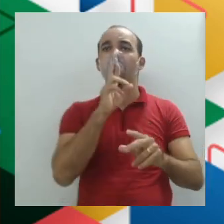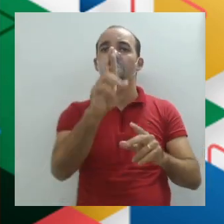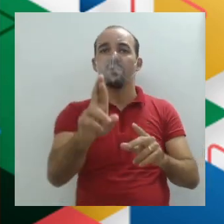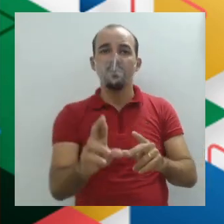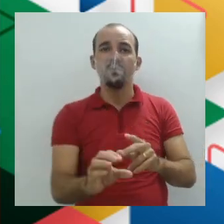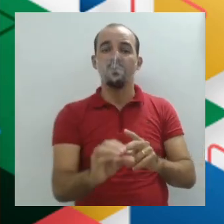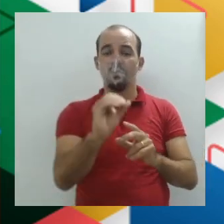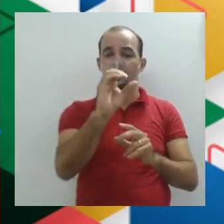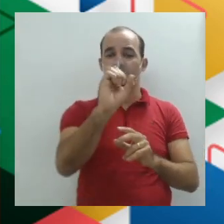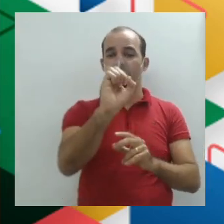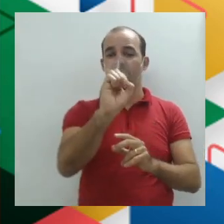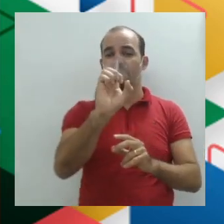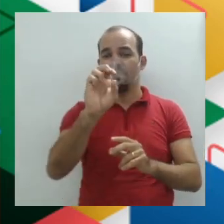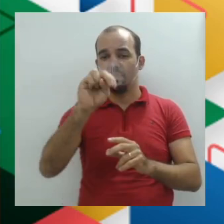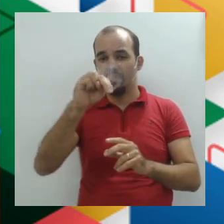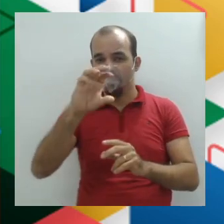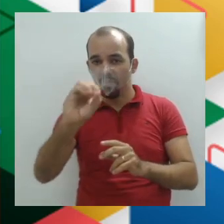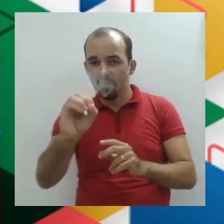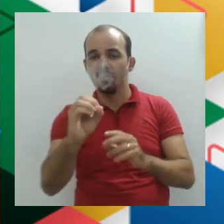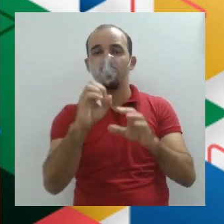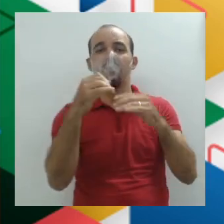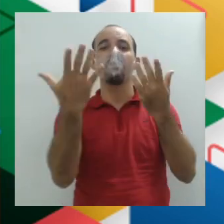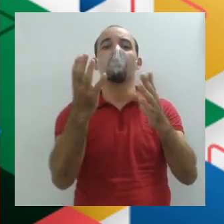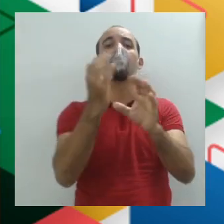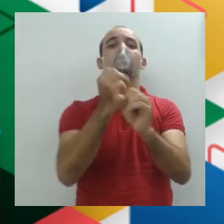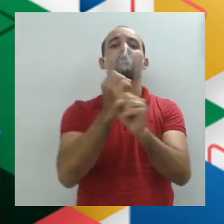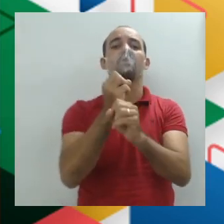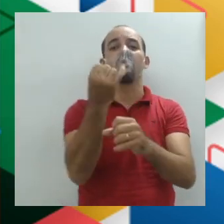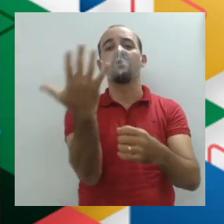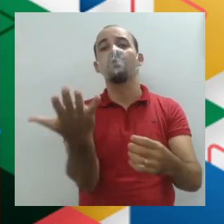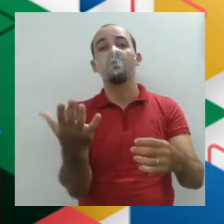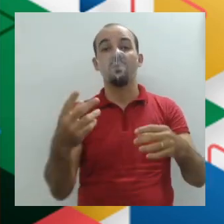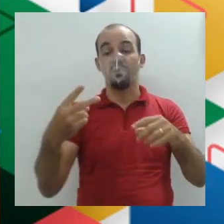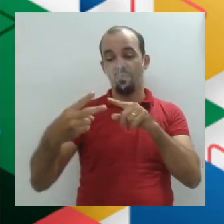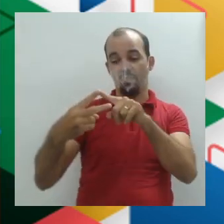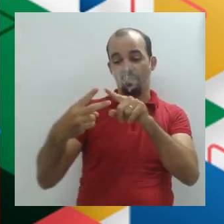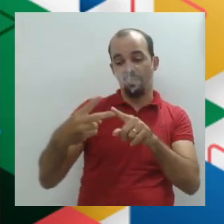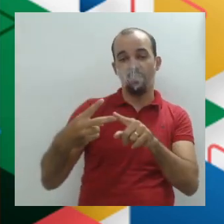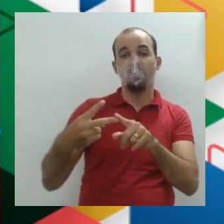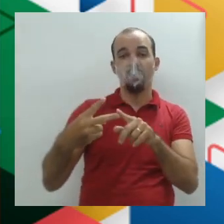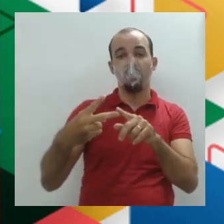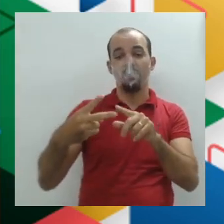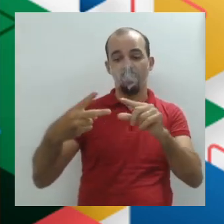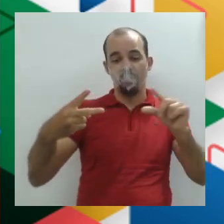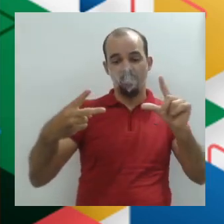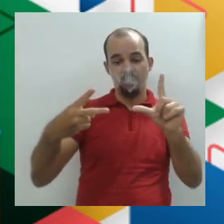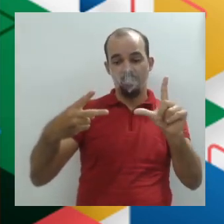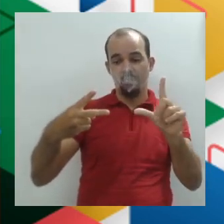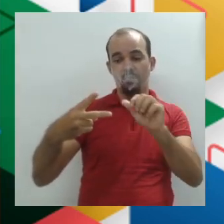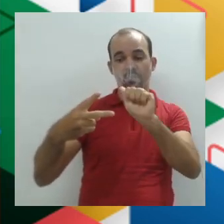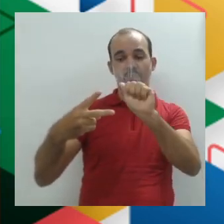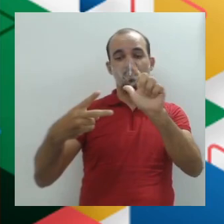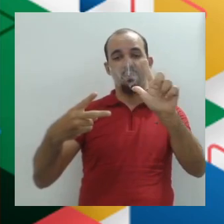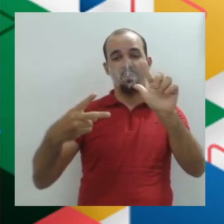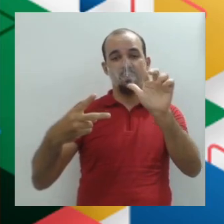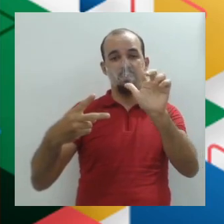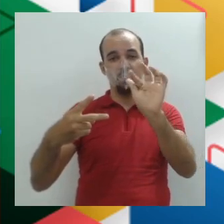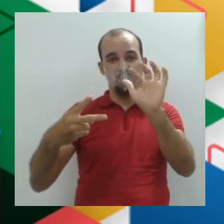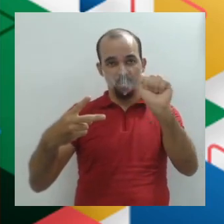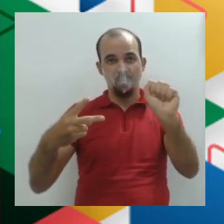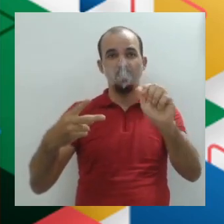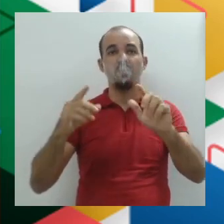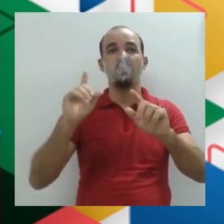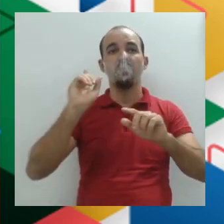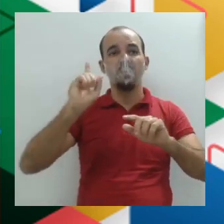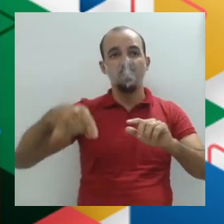está aqui e eu quero calcular o cosseno do ângulo alfa, que é o cateto adjacente dividido pela hipotenusa. Olha que